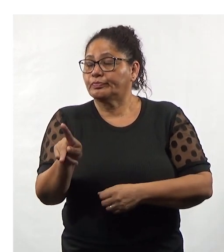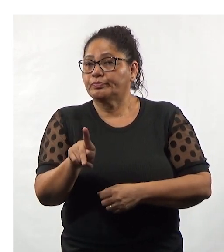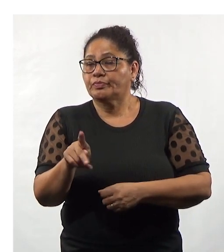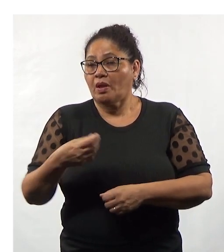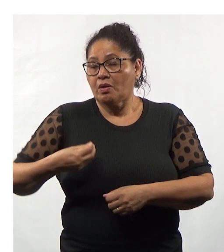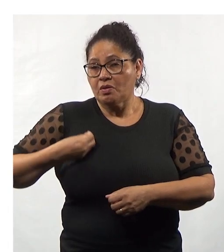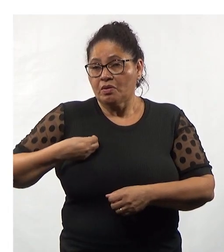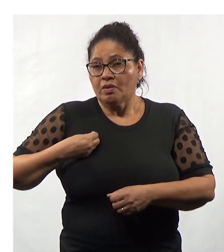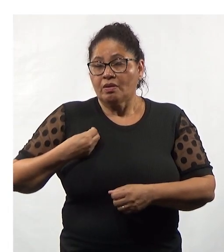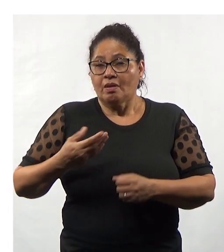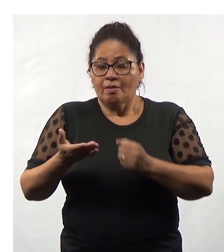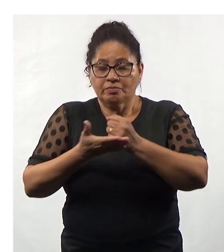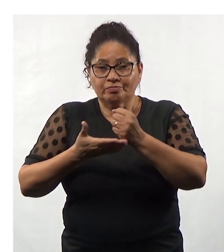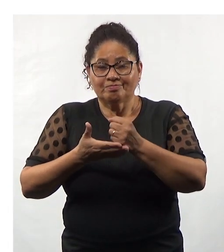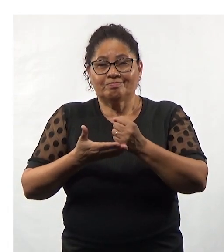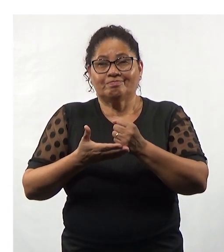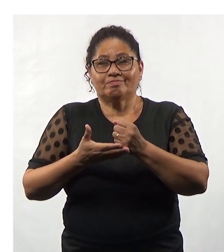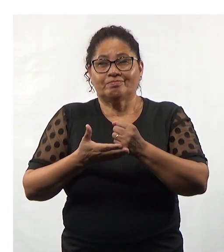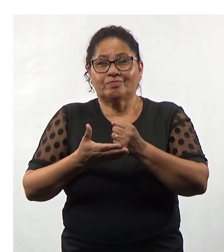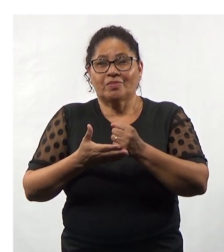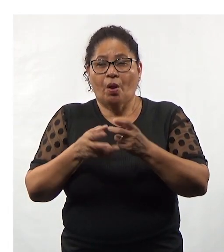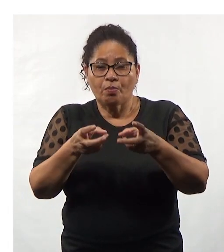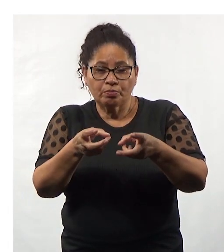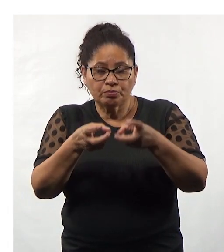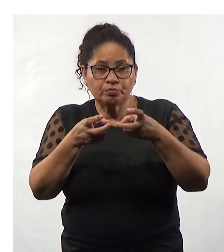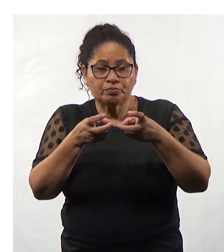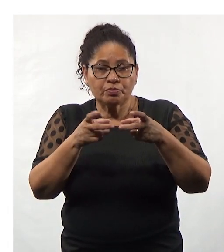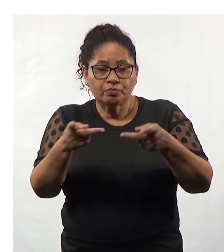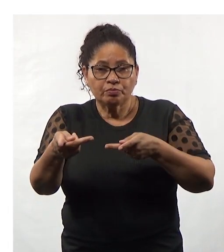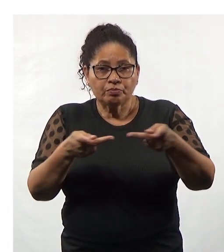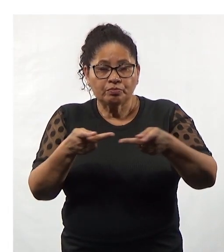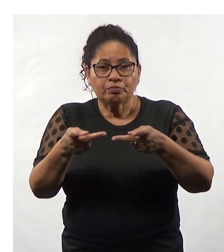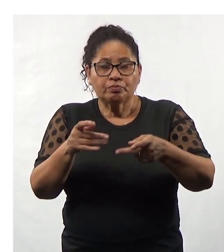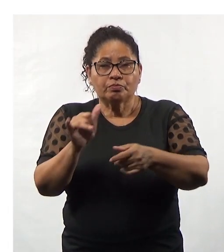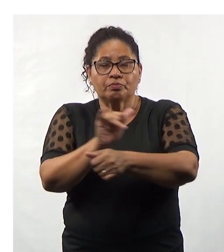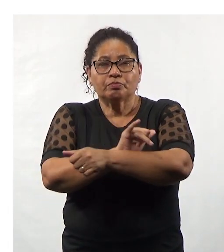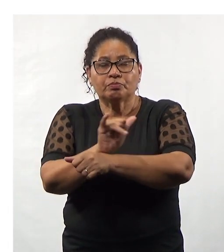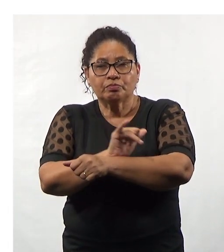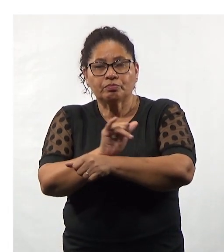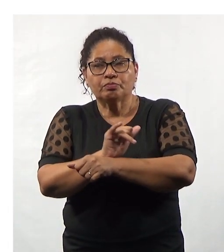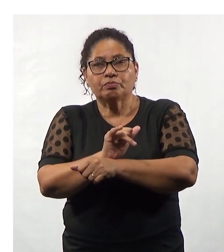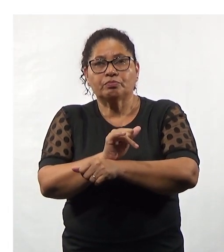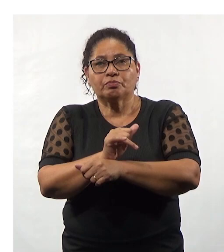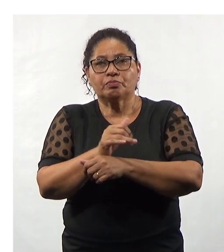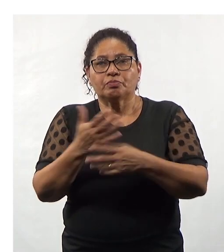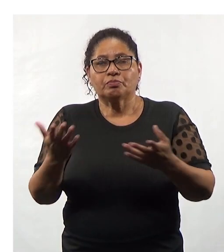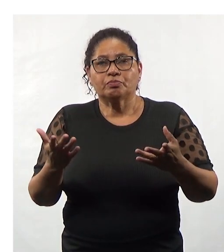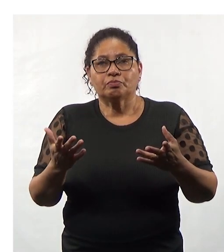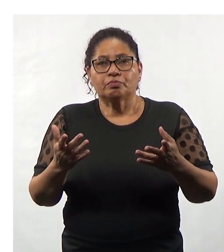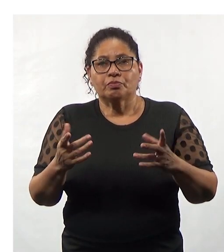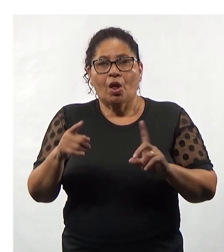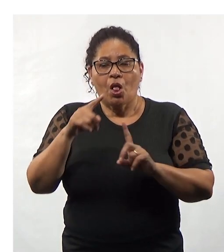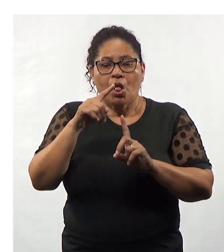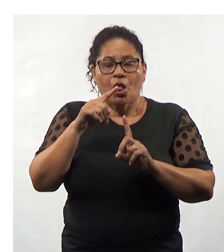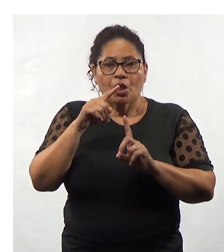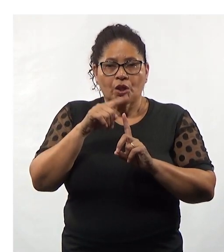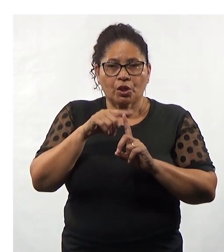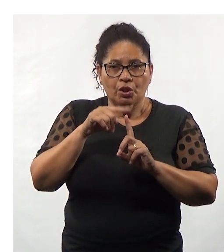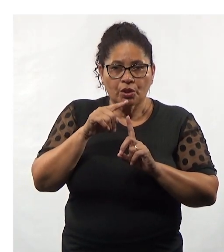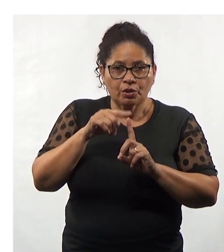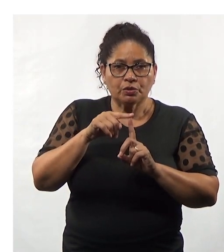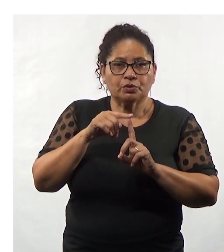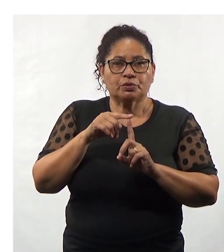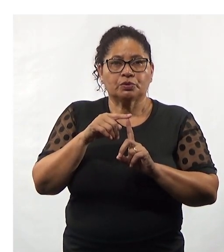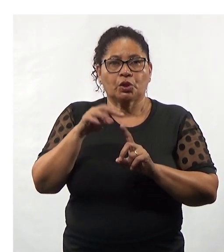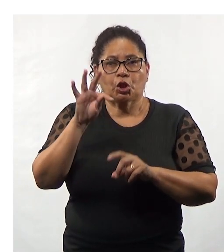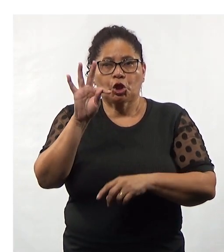Então, existem basicamente duas formas de conceber projetos estratégicos. Uma que a gente chama de top-down, que